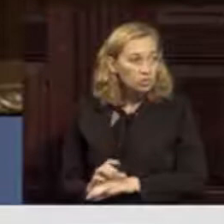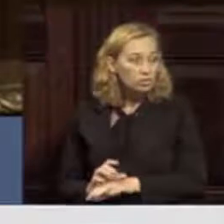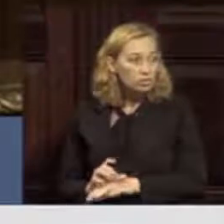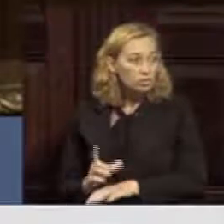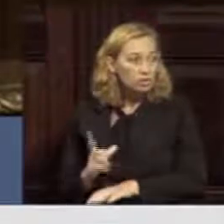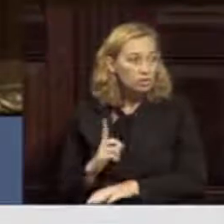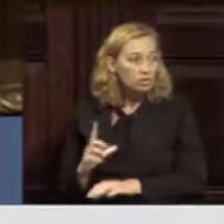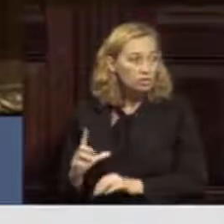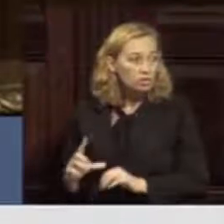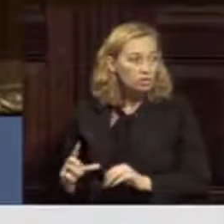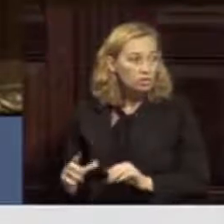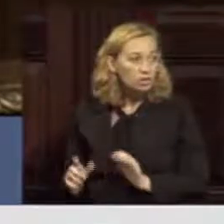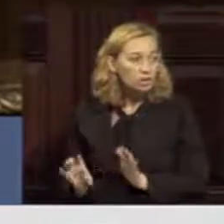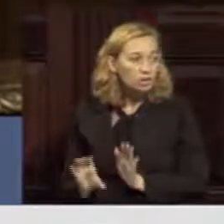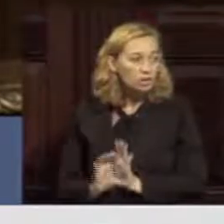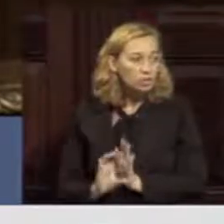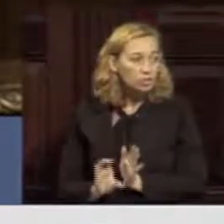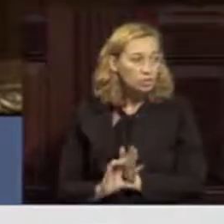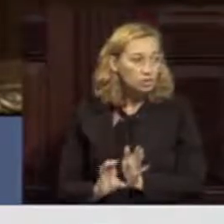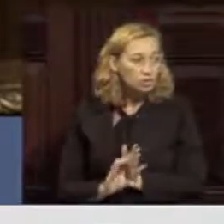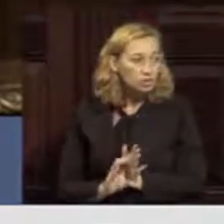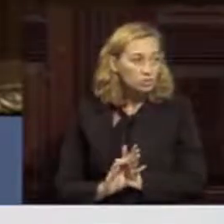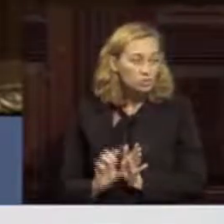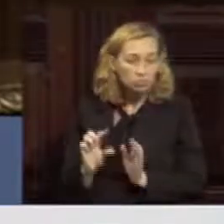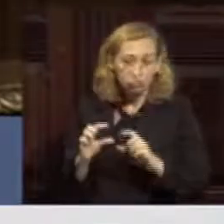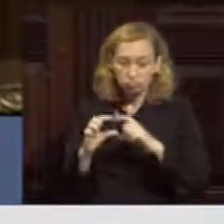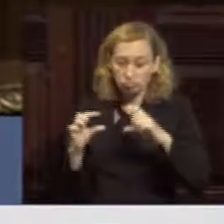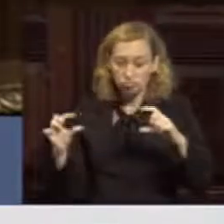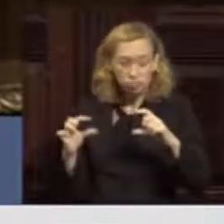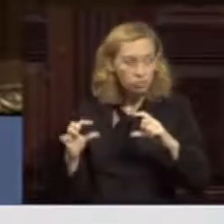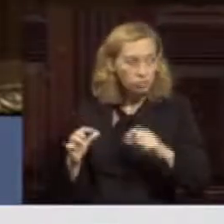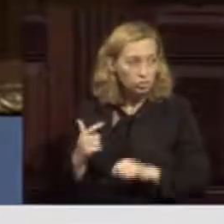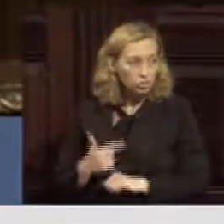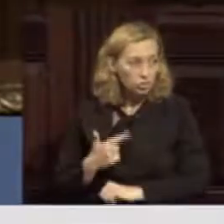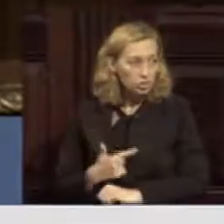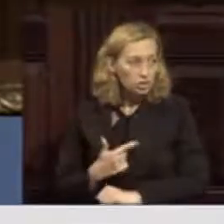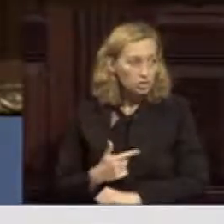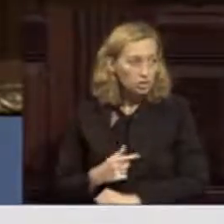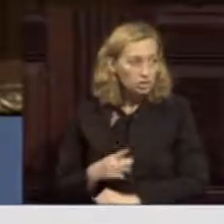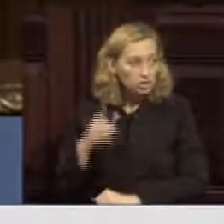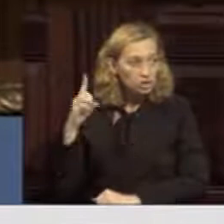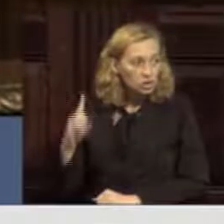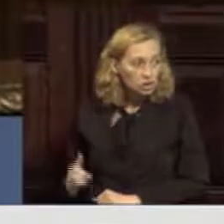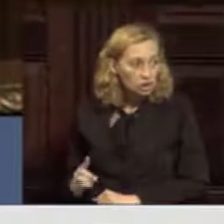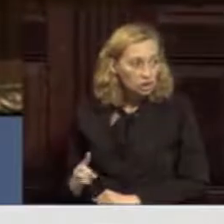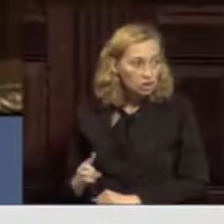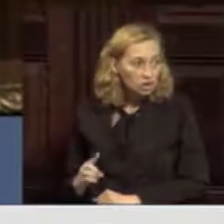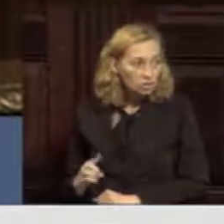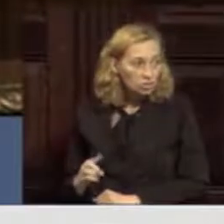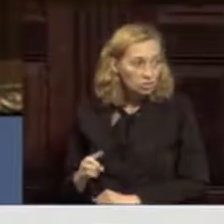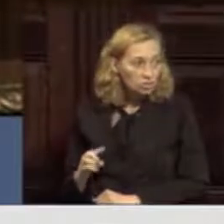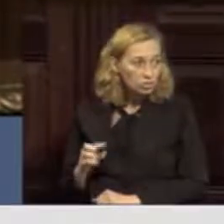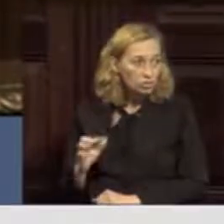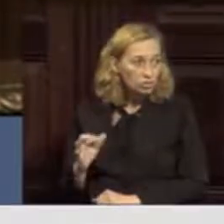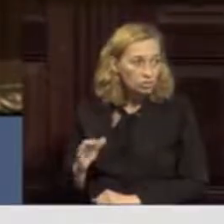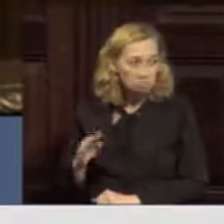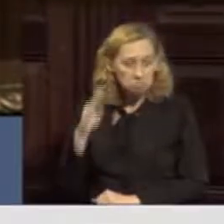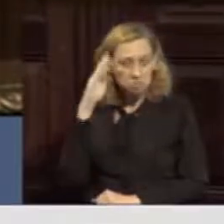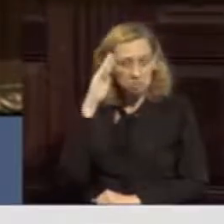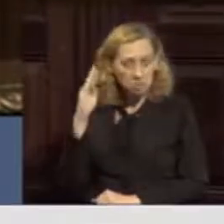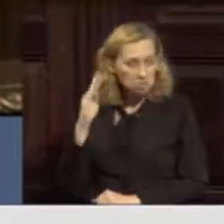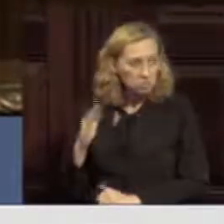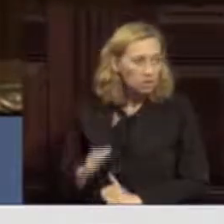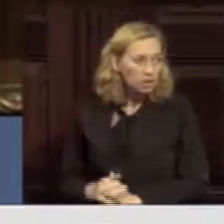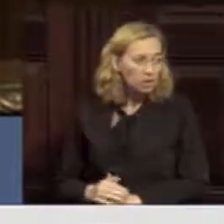um capítulo, tem um título, que é o título 2, dos direitos e garantias fundamentais, e dentro